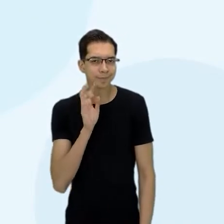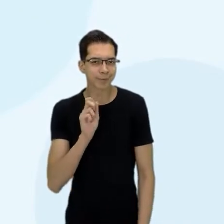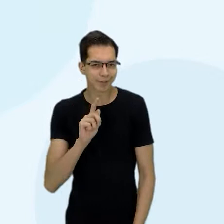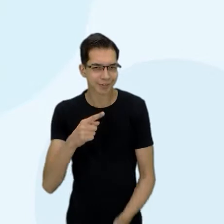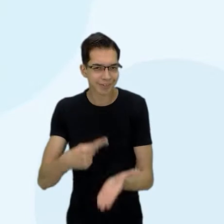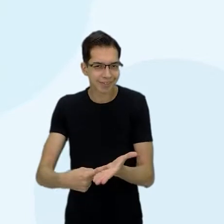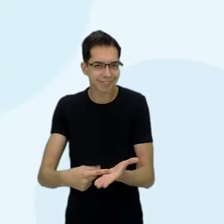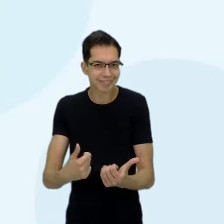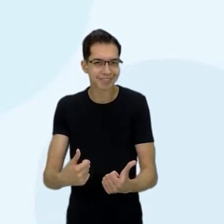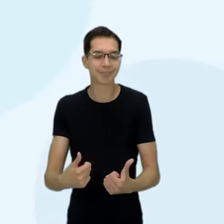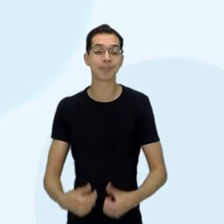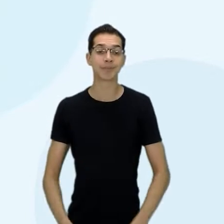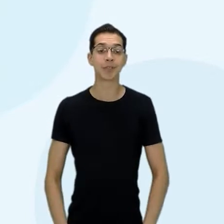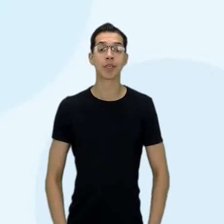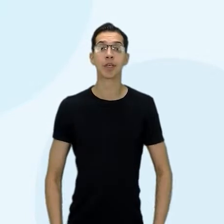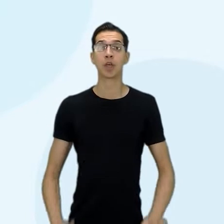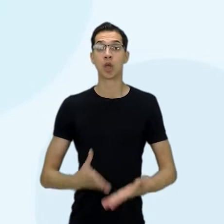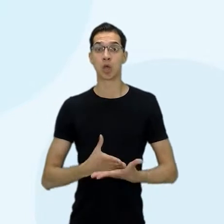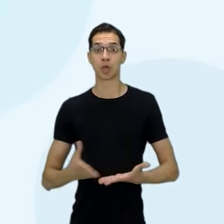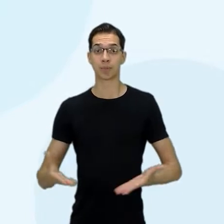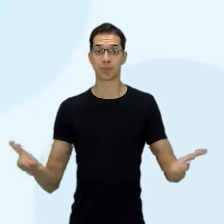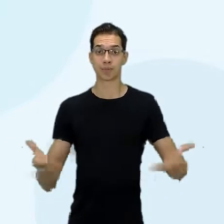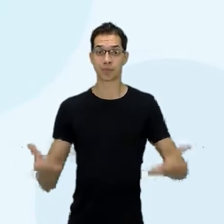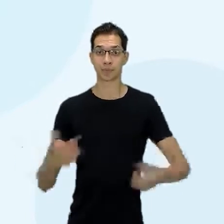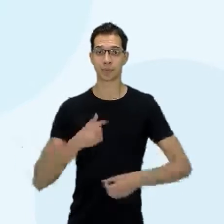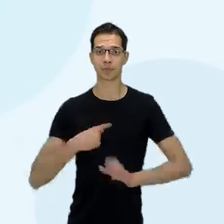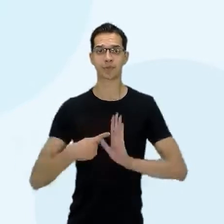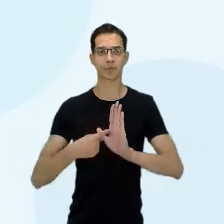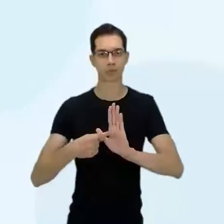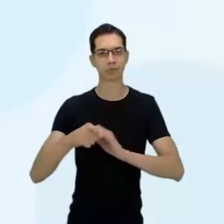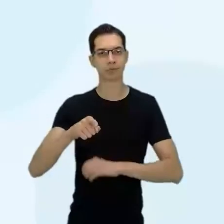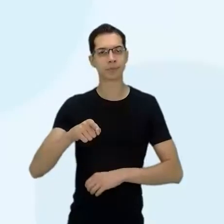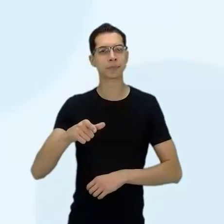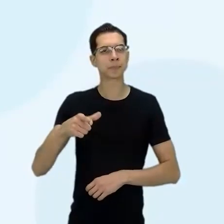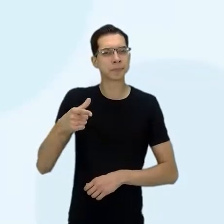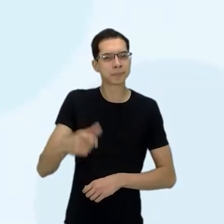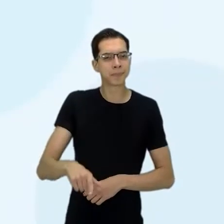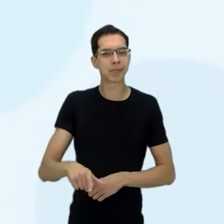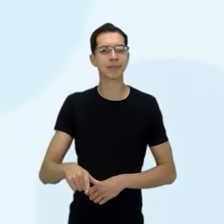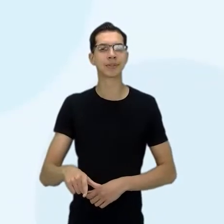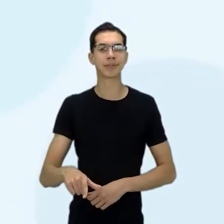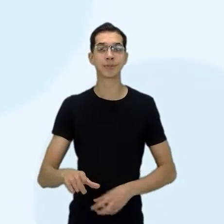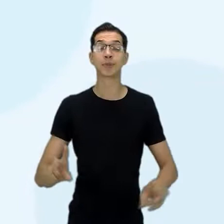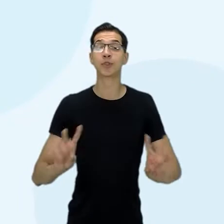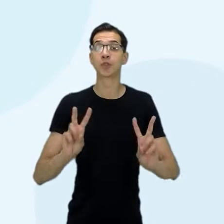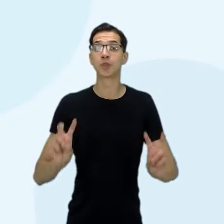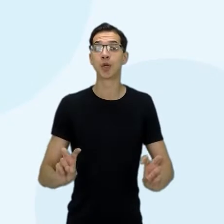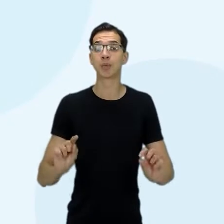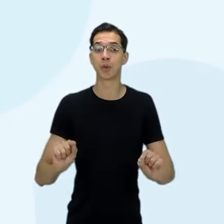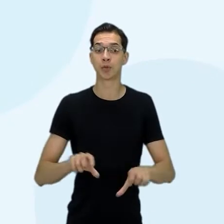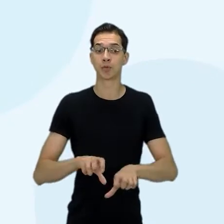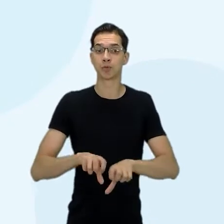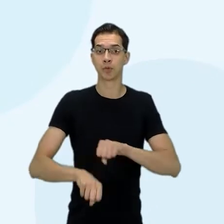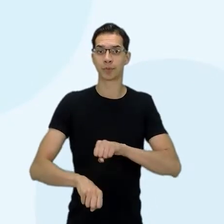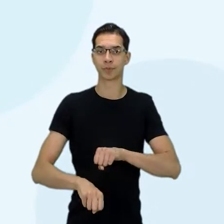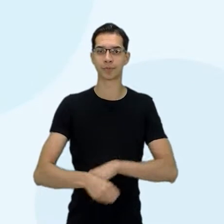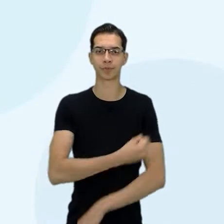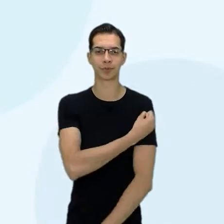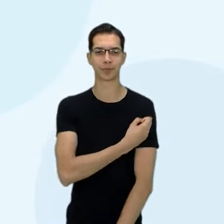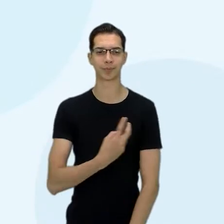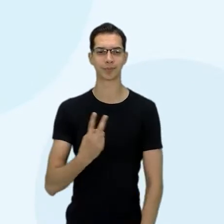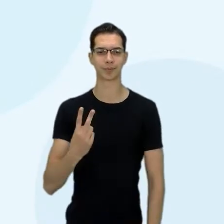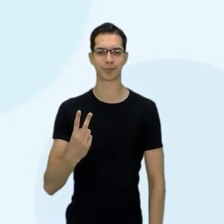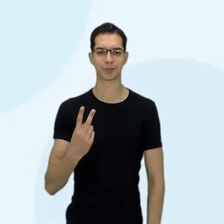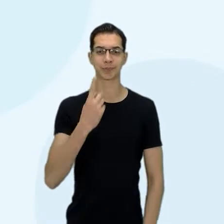vai trabalhar, e eu vou mostrar isso ainda algumas vezes, com a competência da Formação Geral Básica 2, que é analisar e